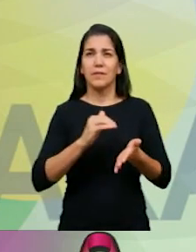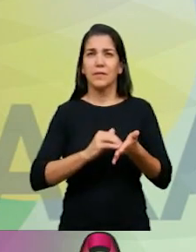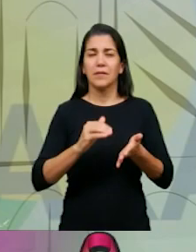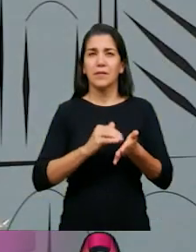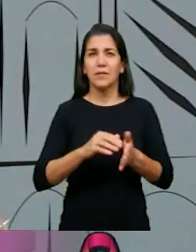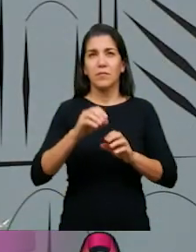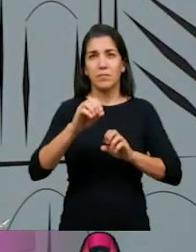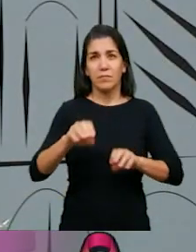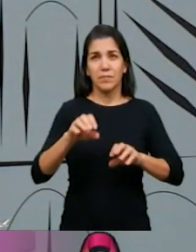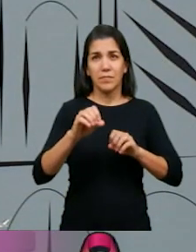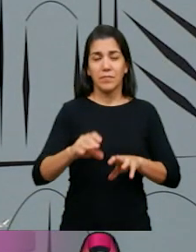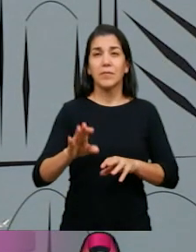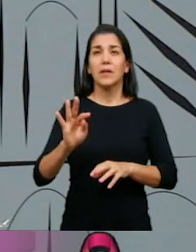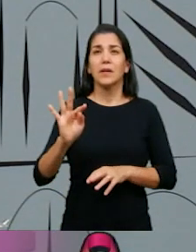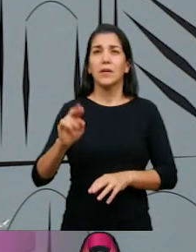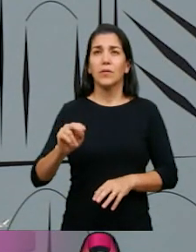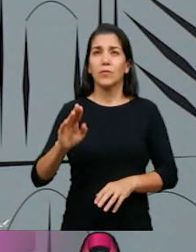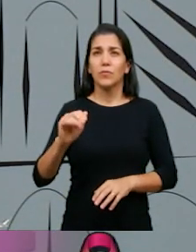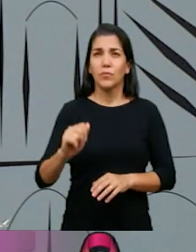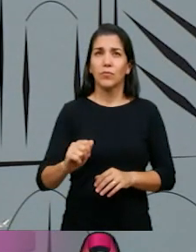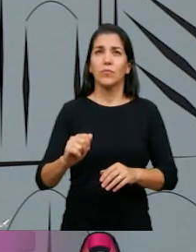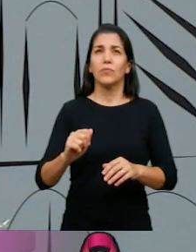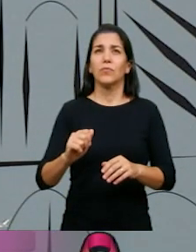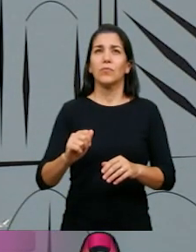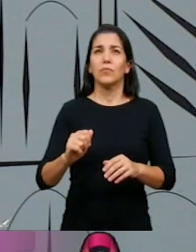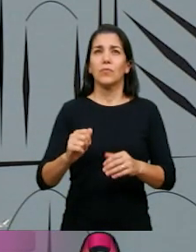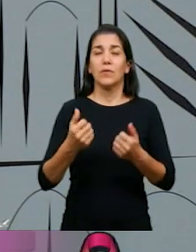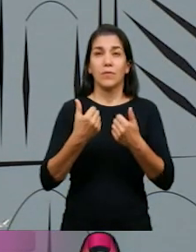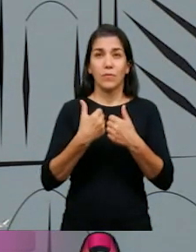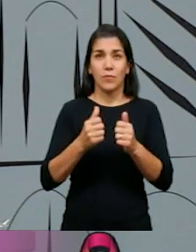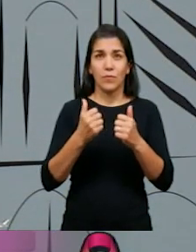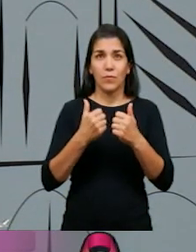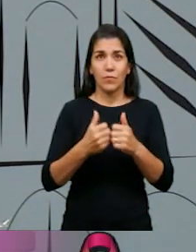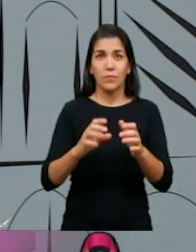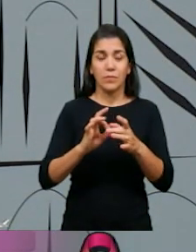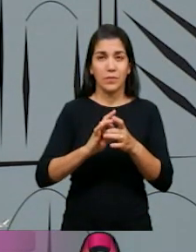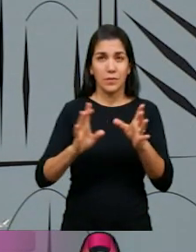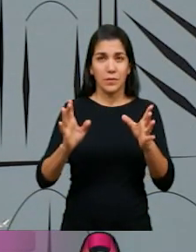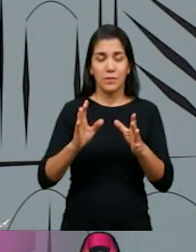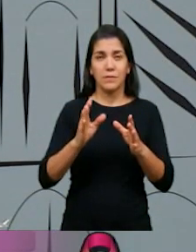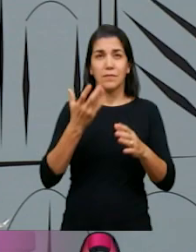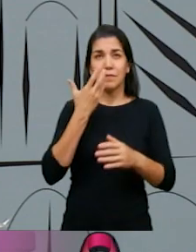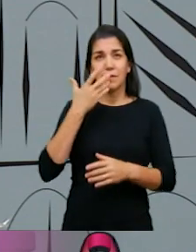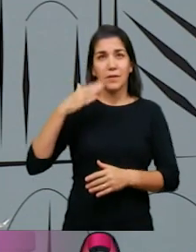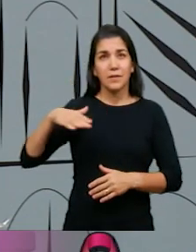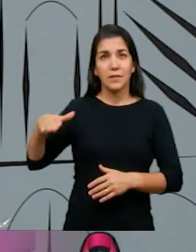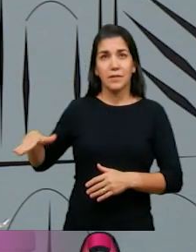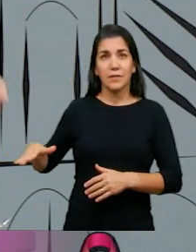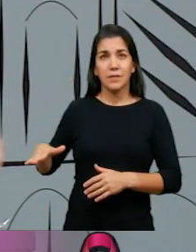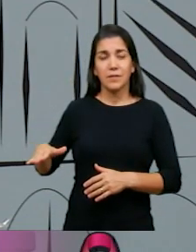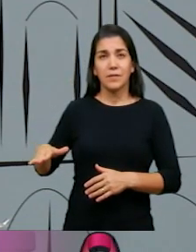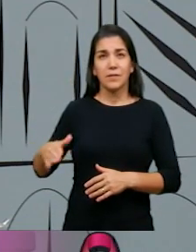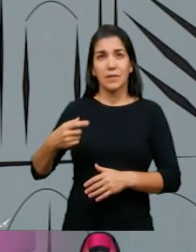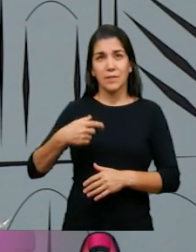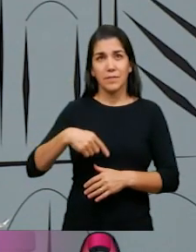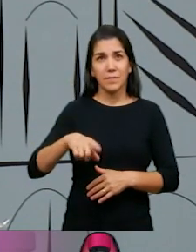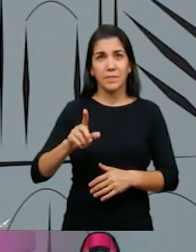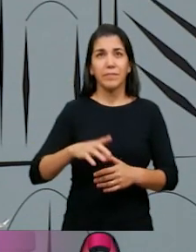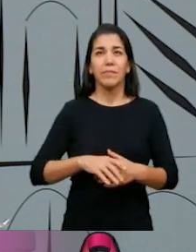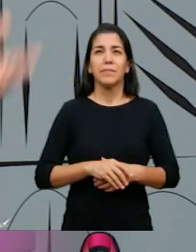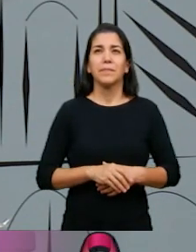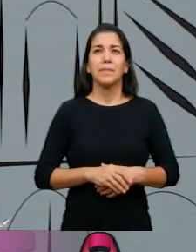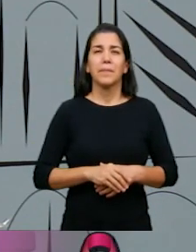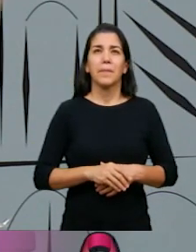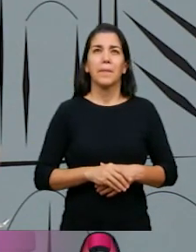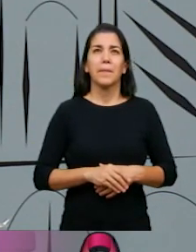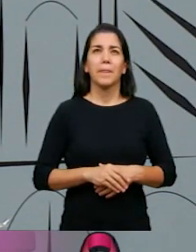Educação e a TUA, que forneceram o transporte necessário para que as crianças estivessem lá presentes. E, para finalizar, sei que é um pouco